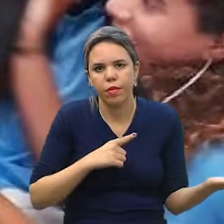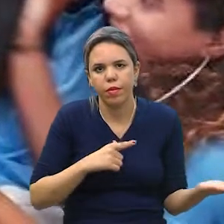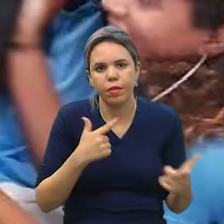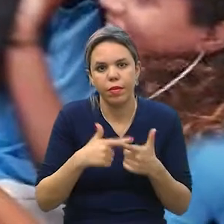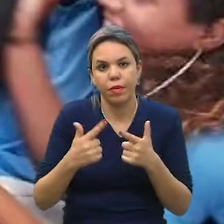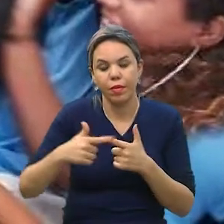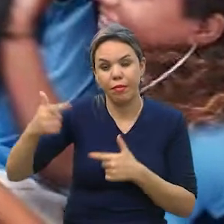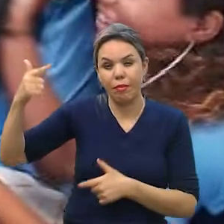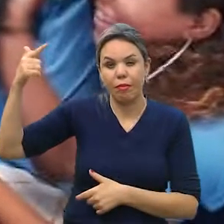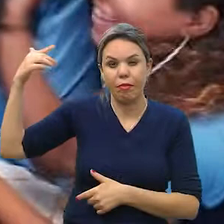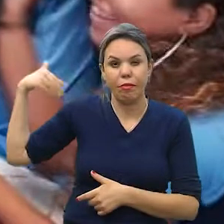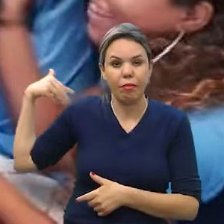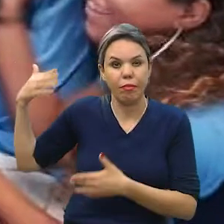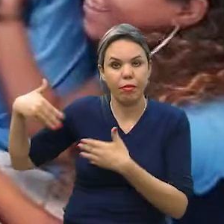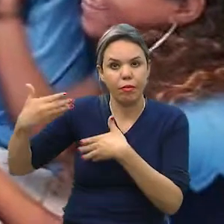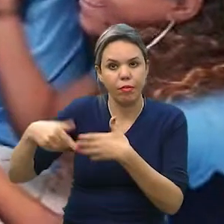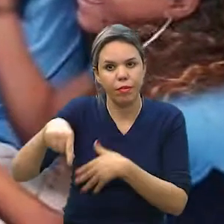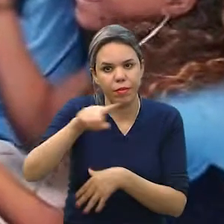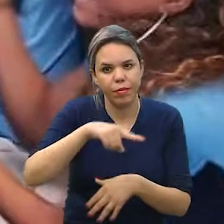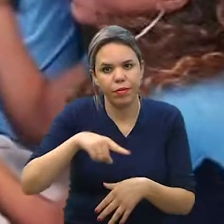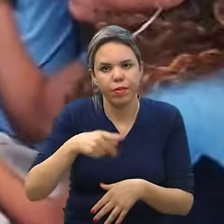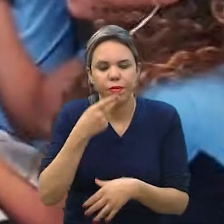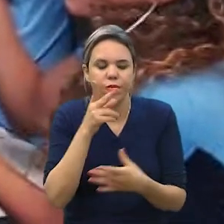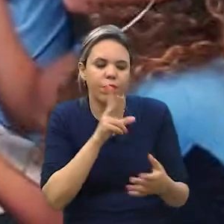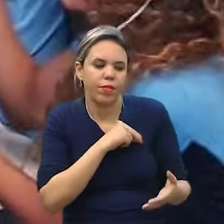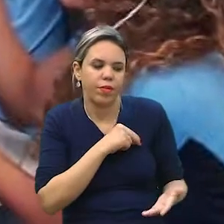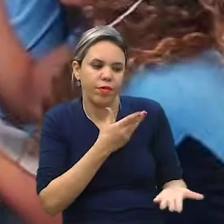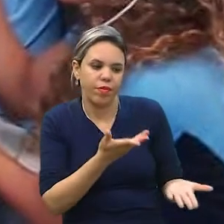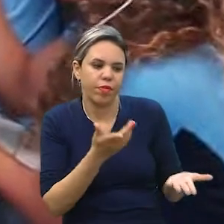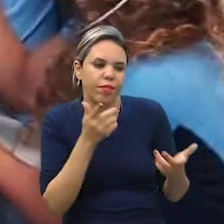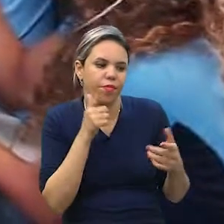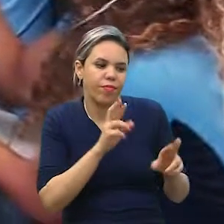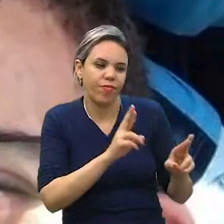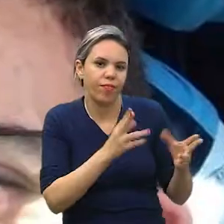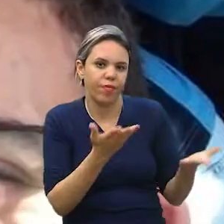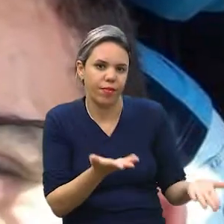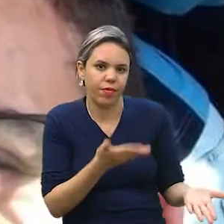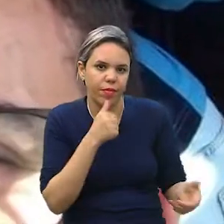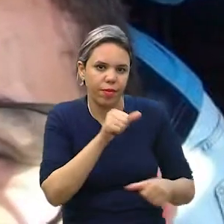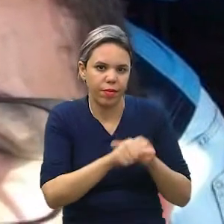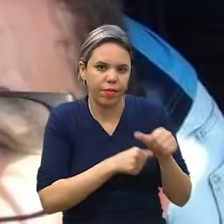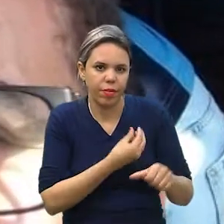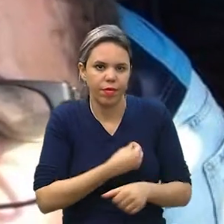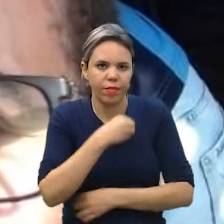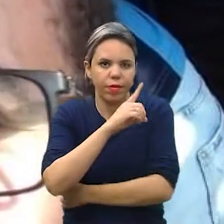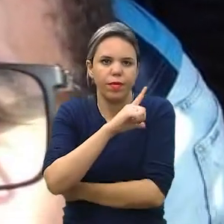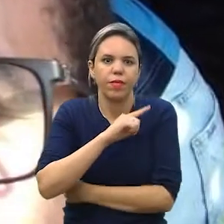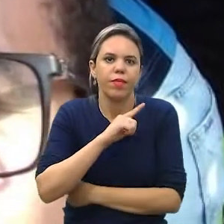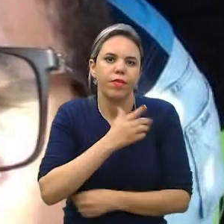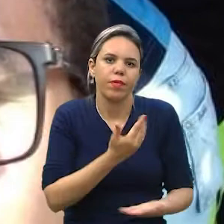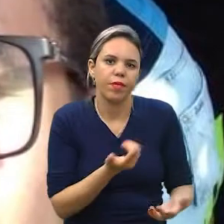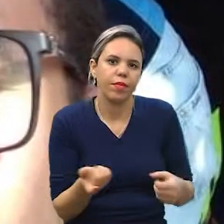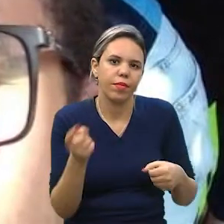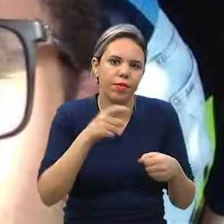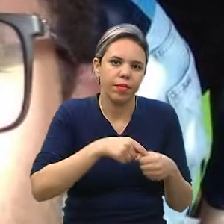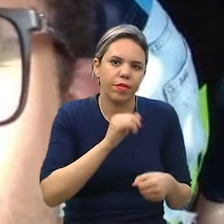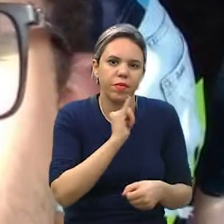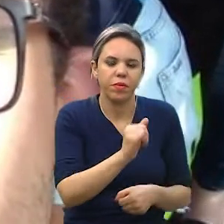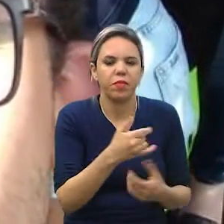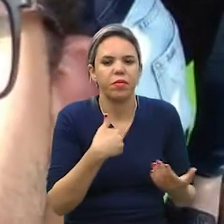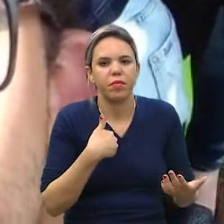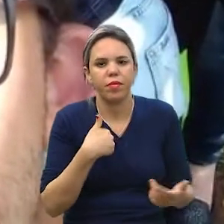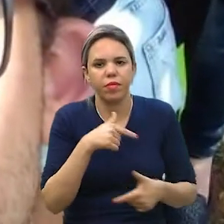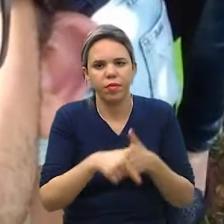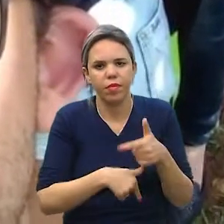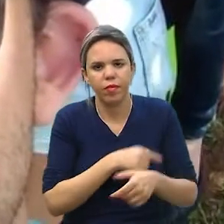grande, né, um trabalhão para você, e você fala, oh, mas será que vai ter jeito? E daí, depois de um tempo, esse jovem volta e fala, olha,